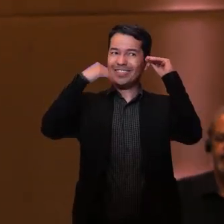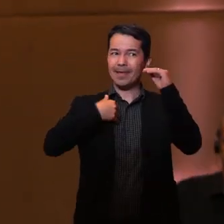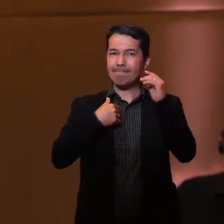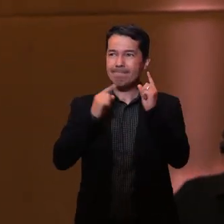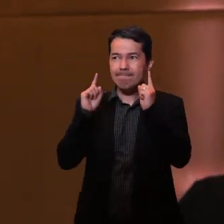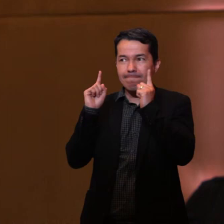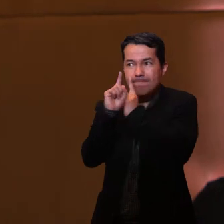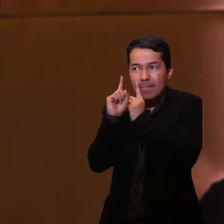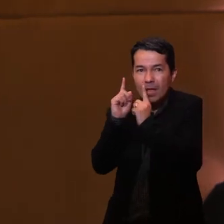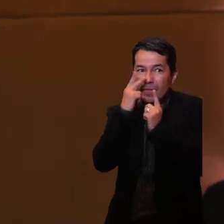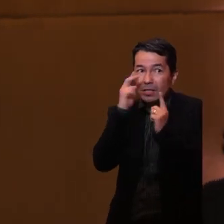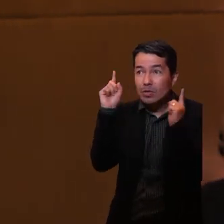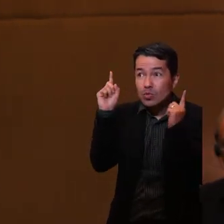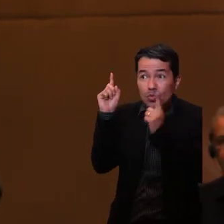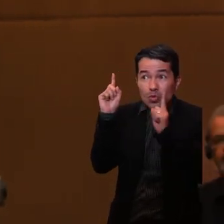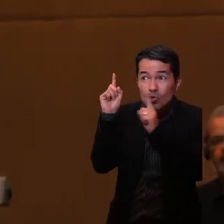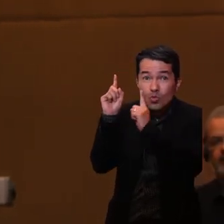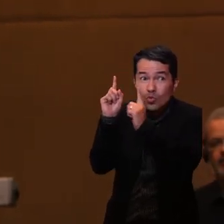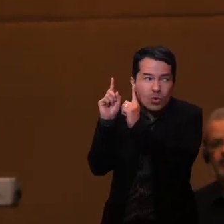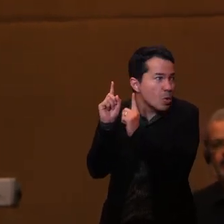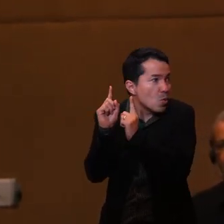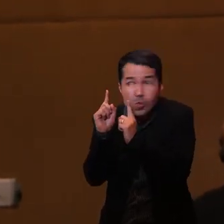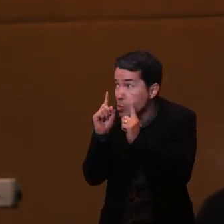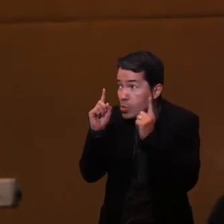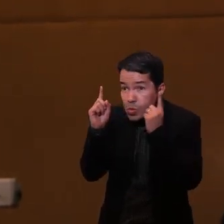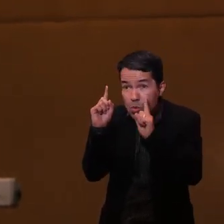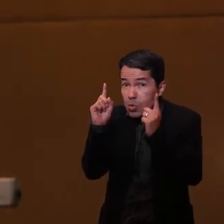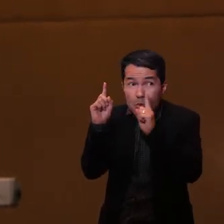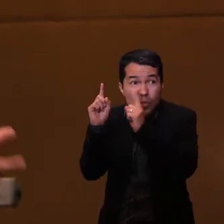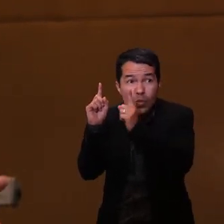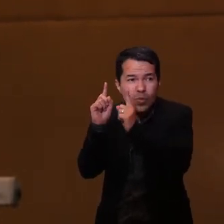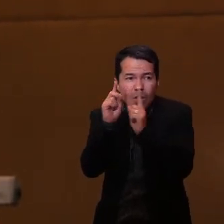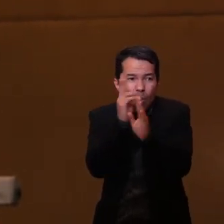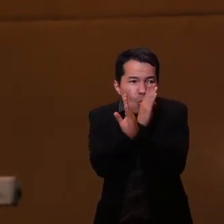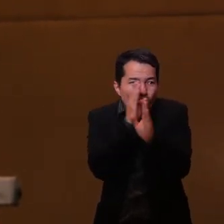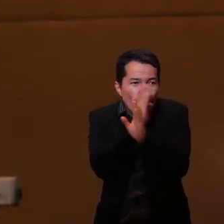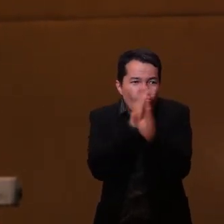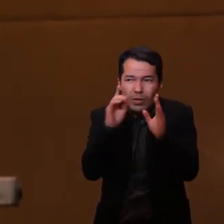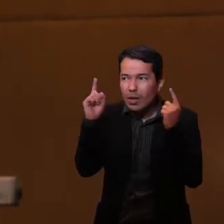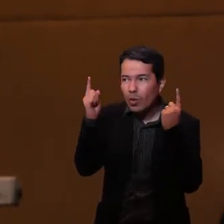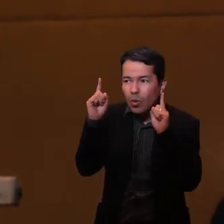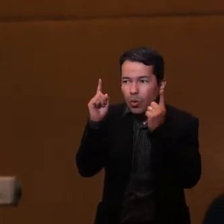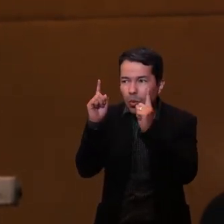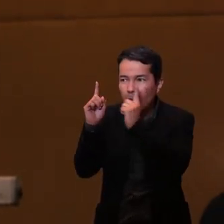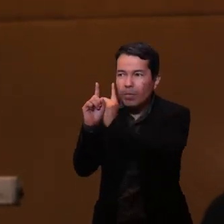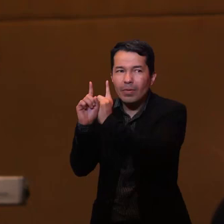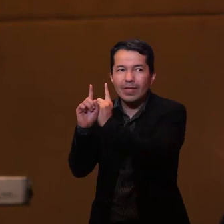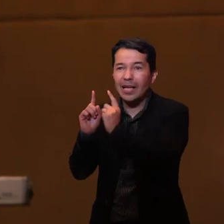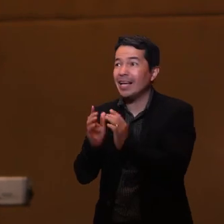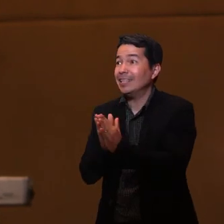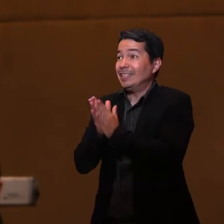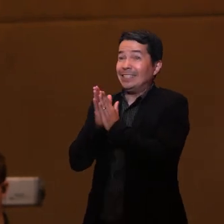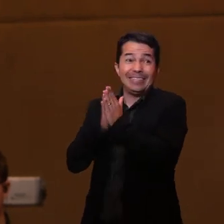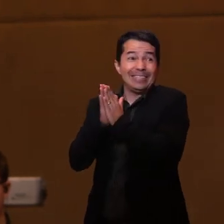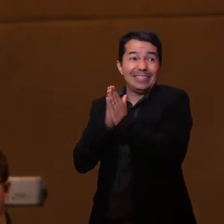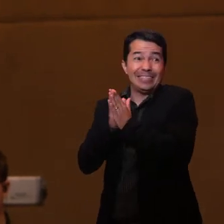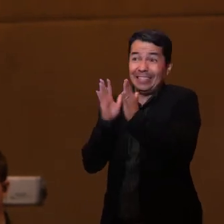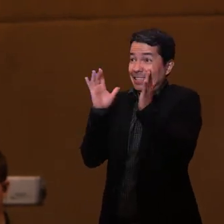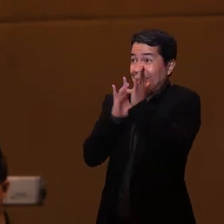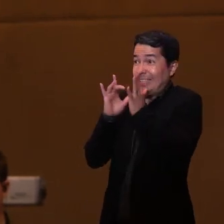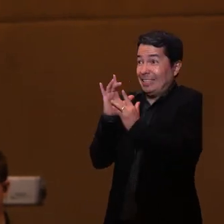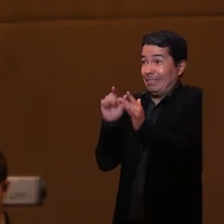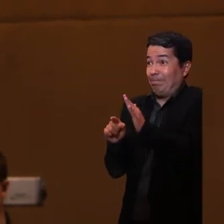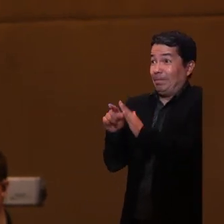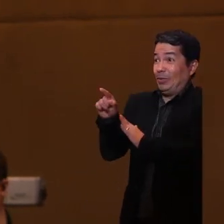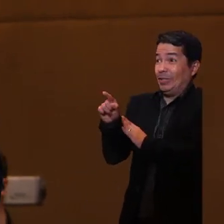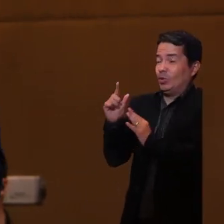então começa a perguntar para Jesus a respeito da salvação, do reino de Deus, e a respeito de quem ele